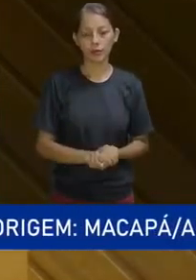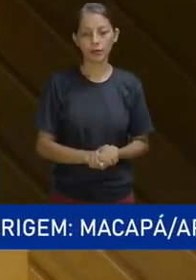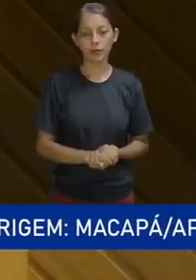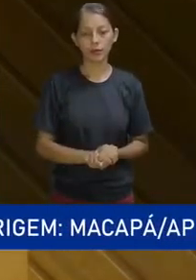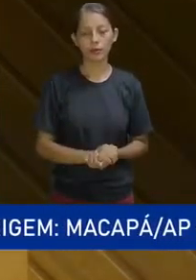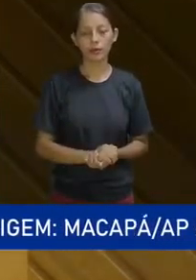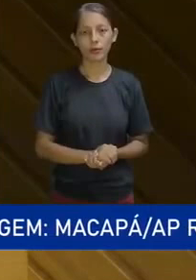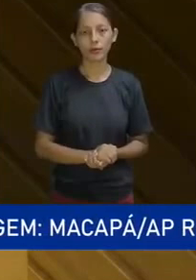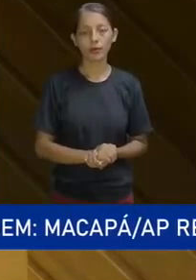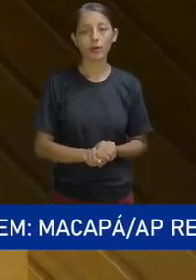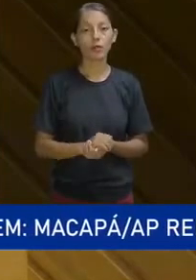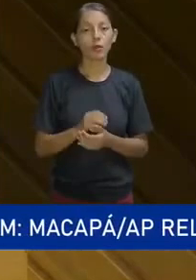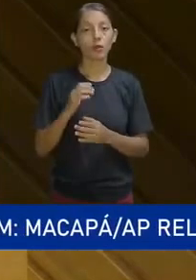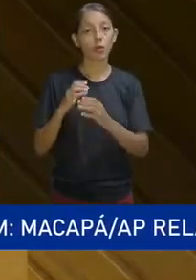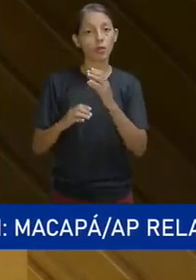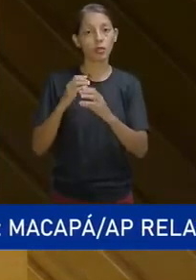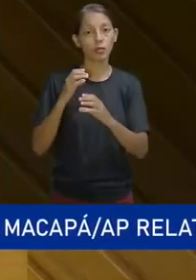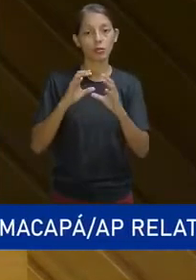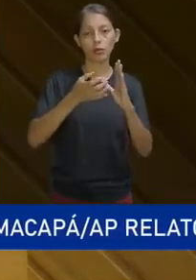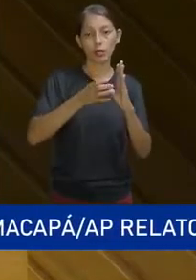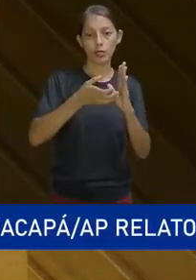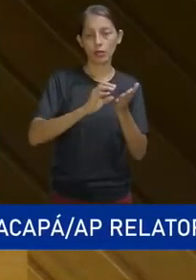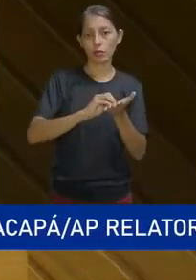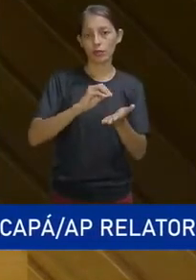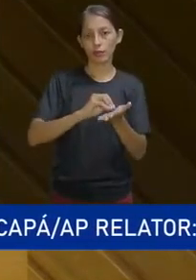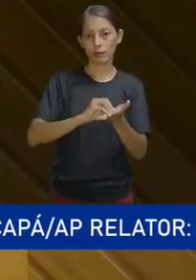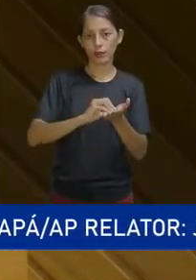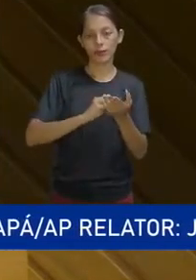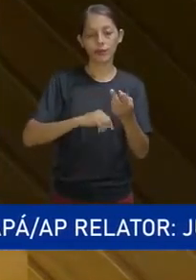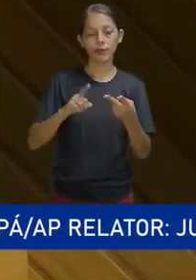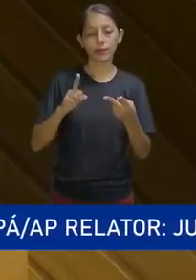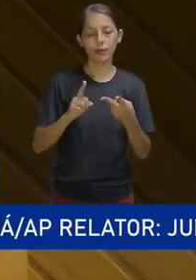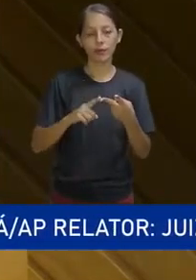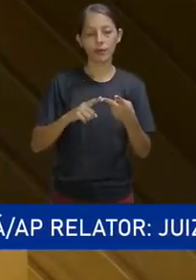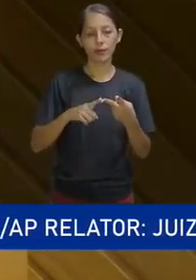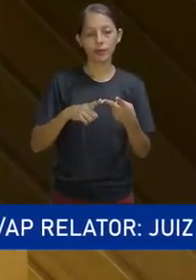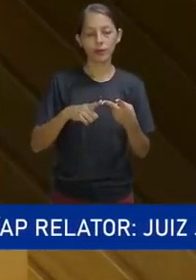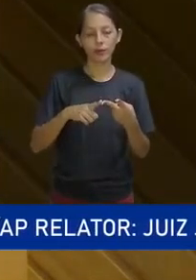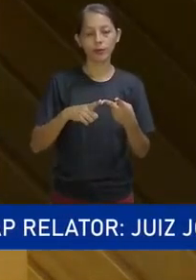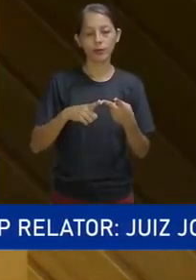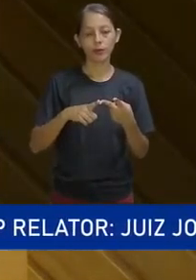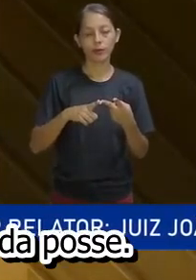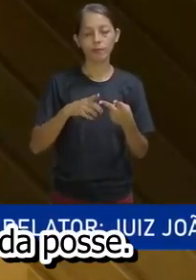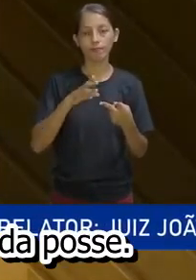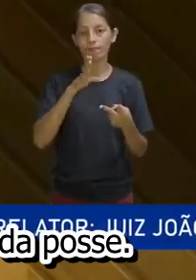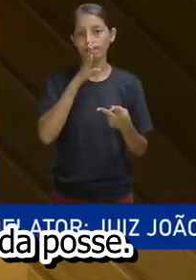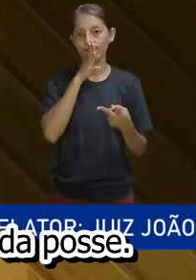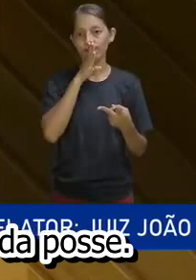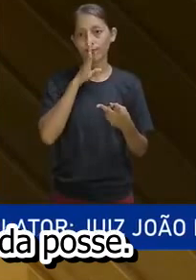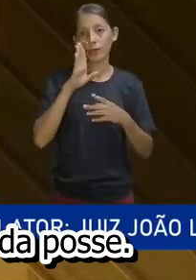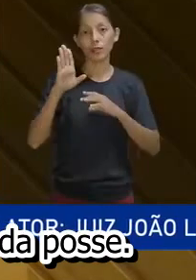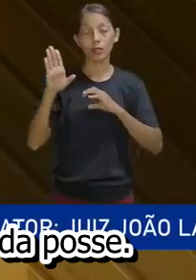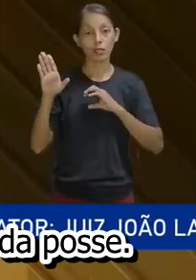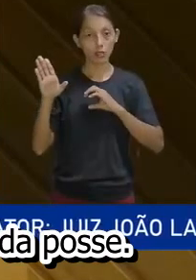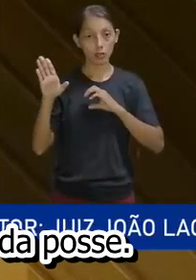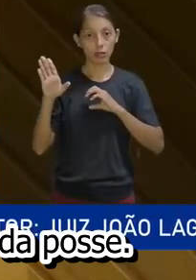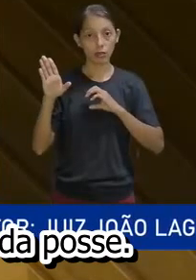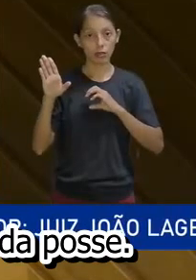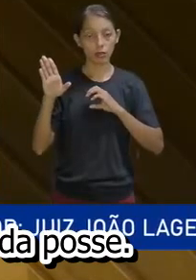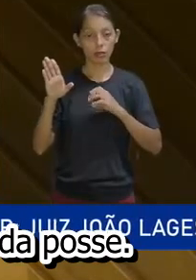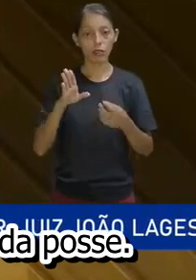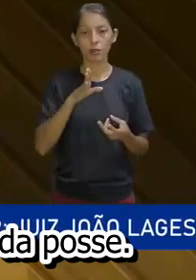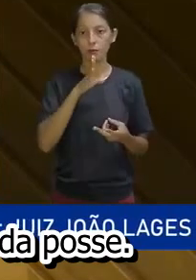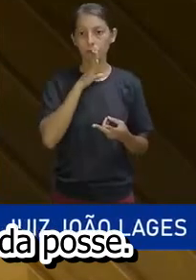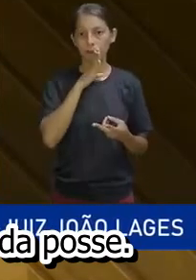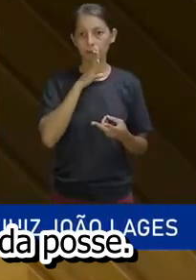eleitoral. Isso não foi feito. Segunda, omissão do senhor Alan, que não falou